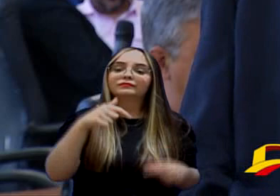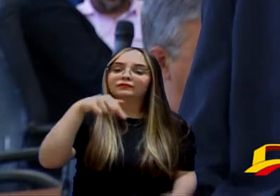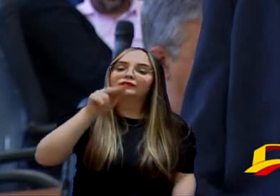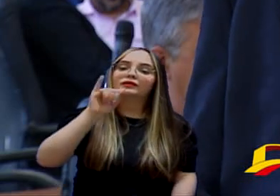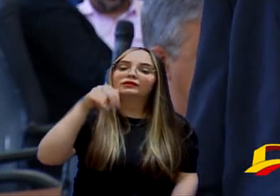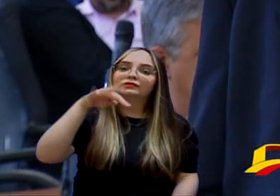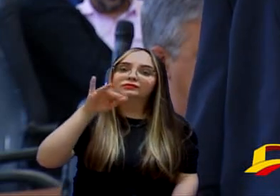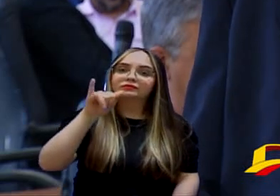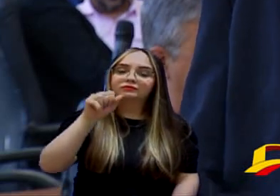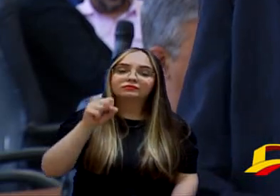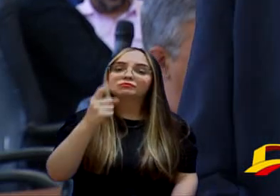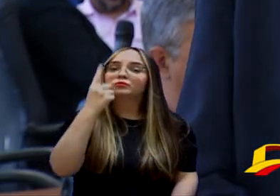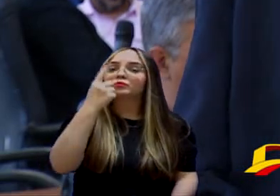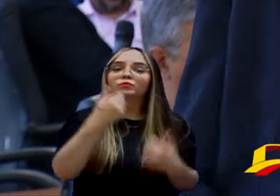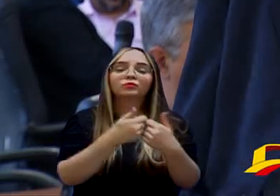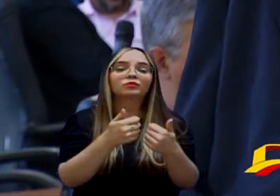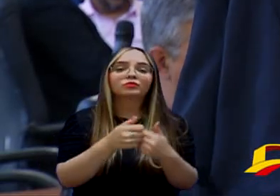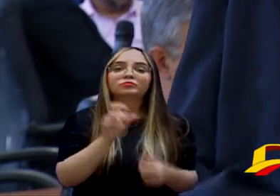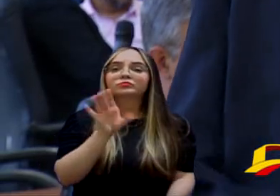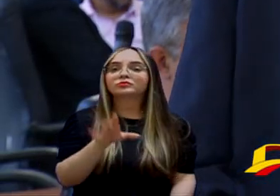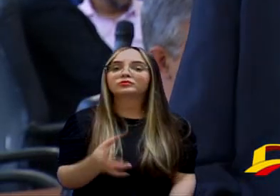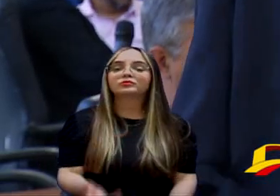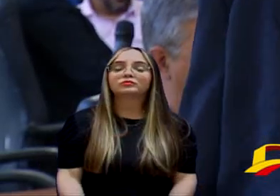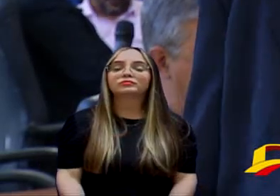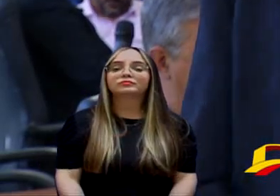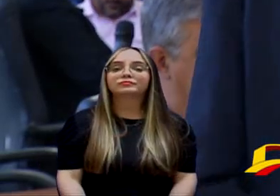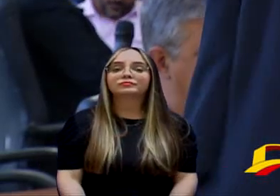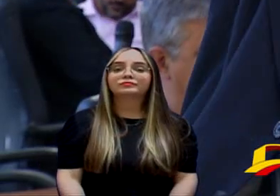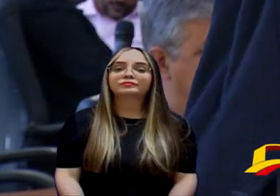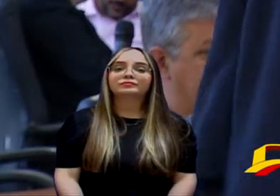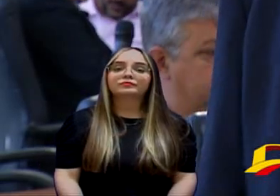com o ônibus com uma equipe fantástica